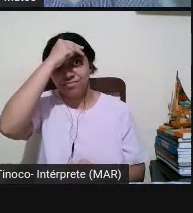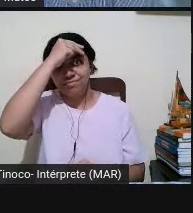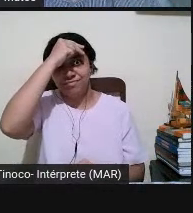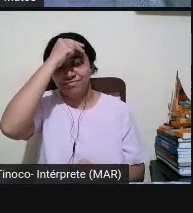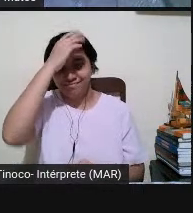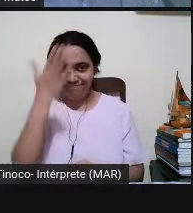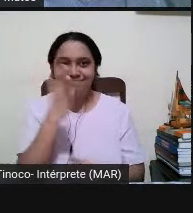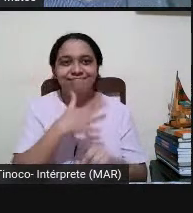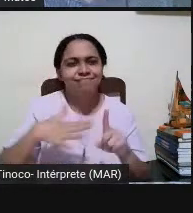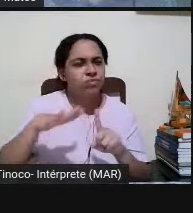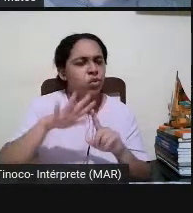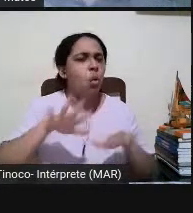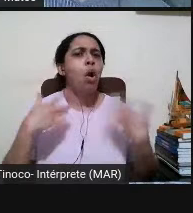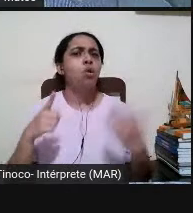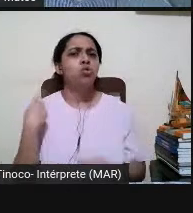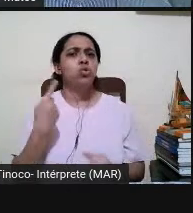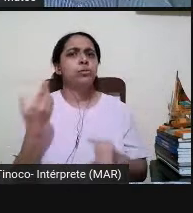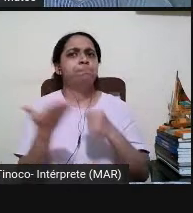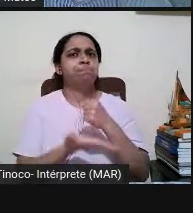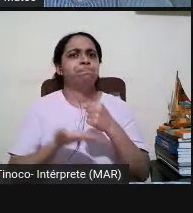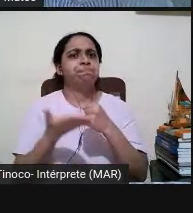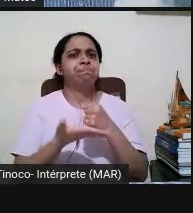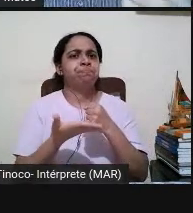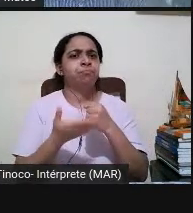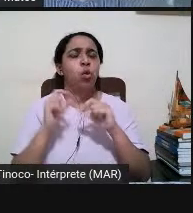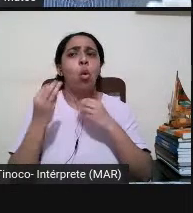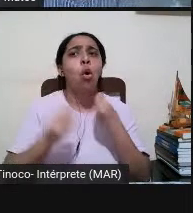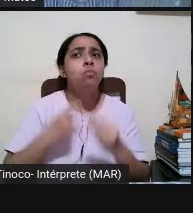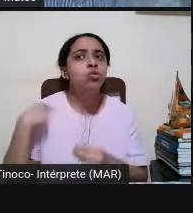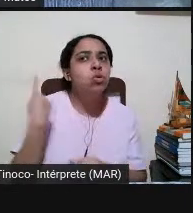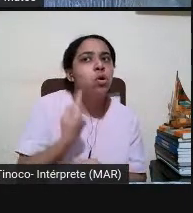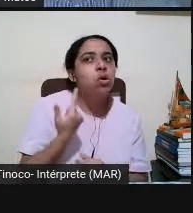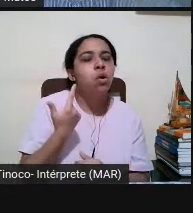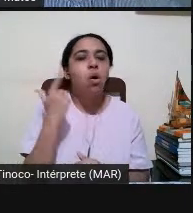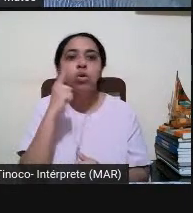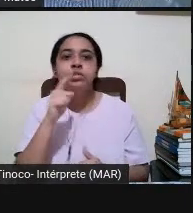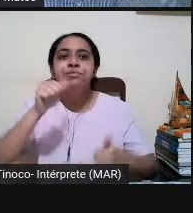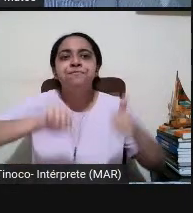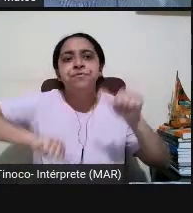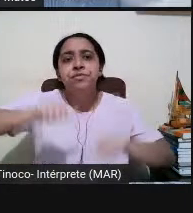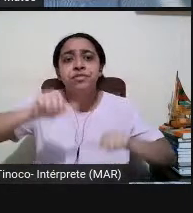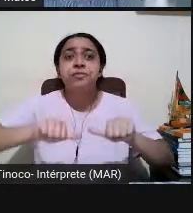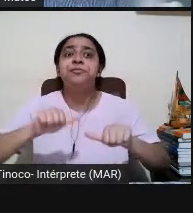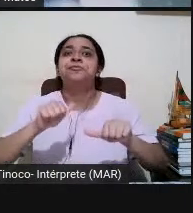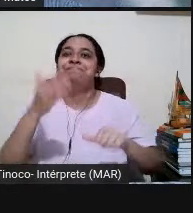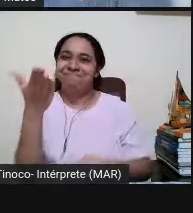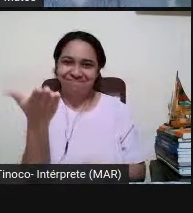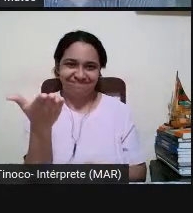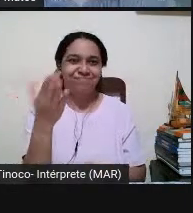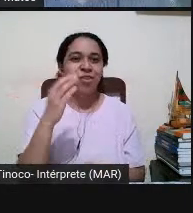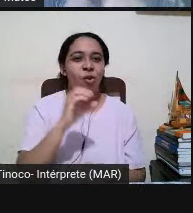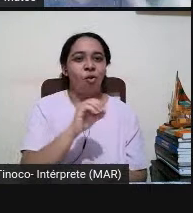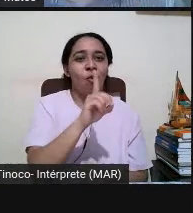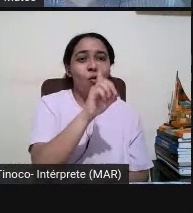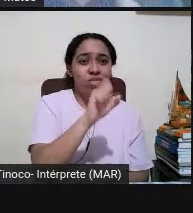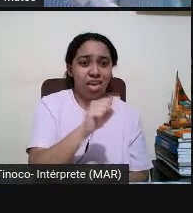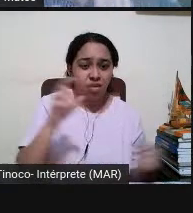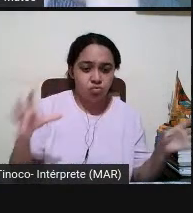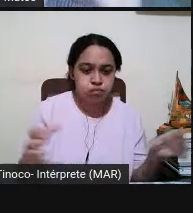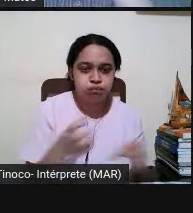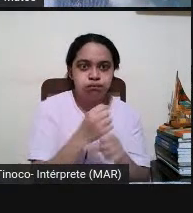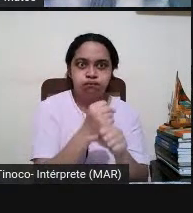de avaliação na verdade da gestão desses municípios foram justamente os ads só que a gente não tinha como abarcar todos os